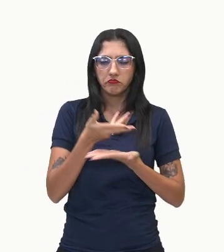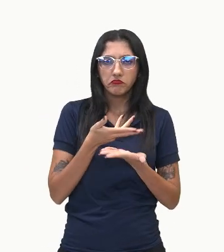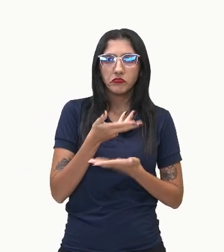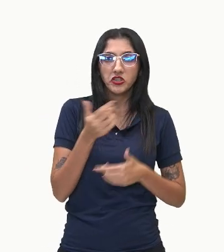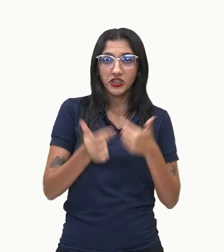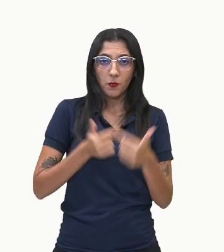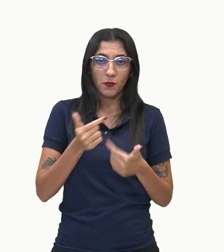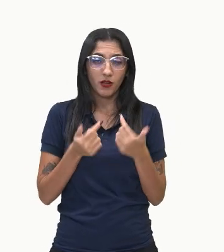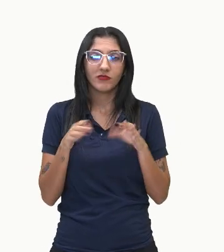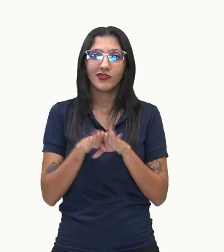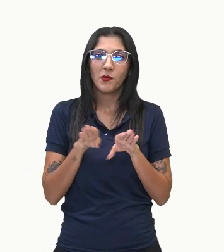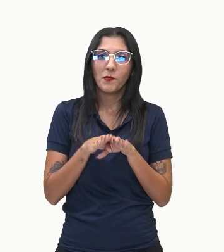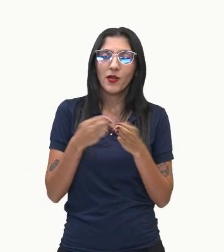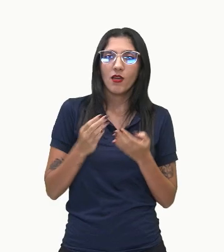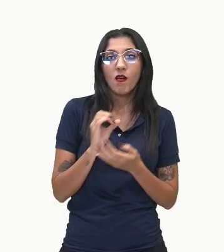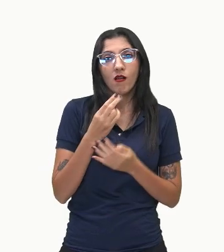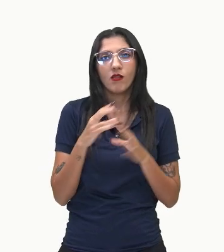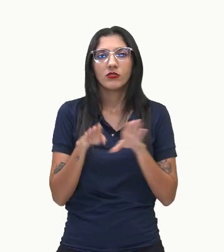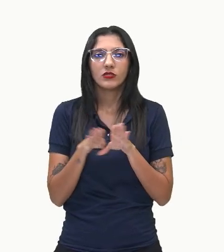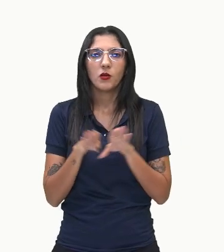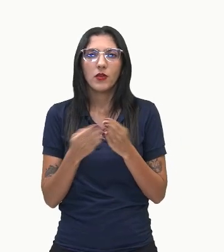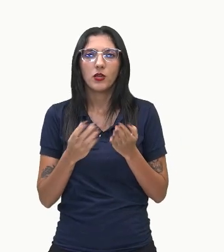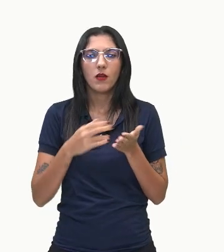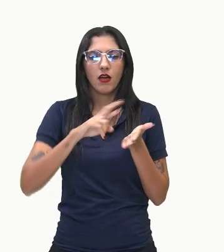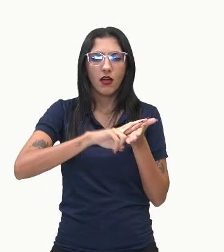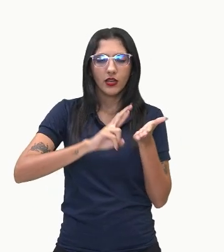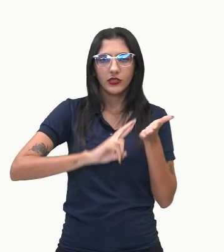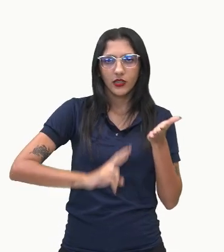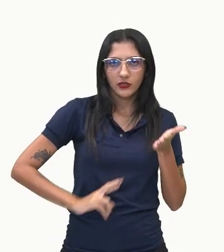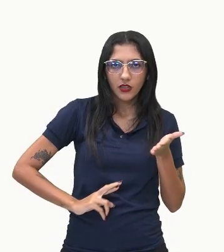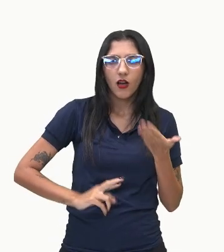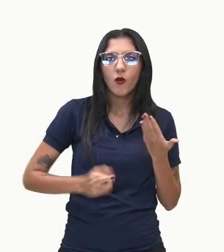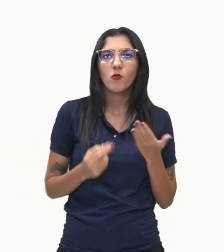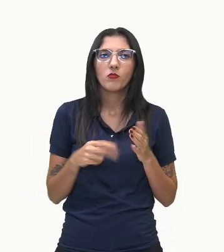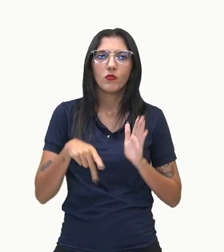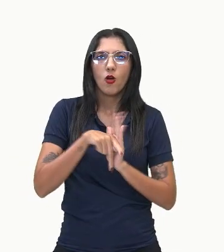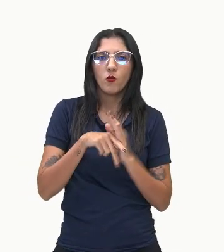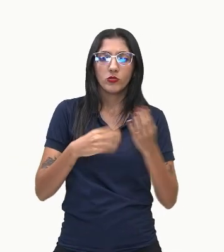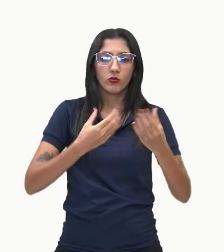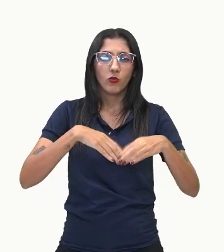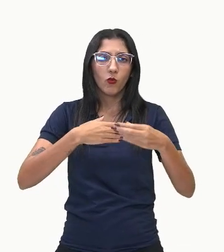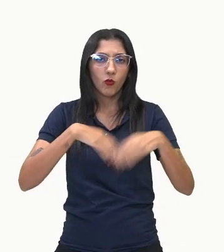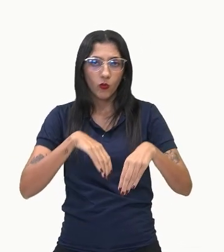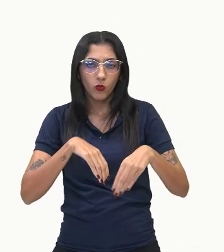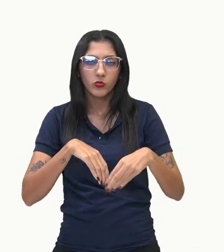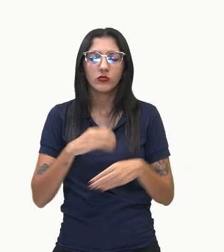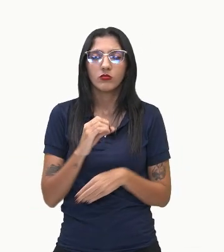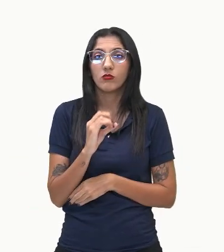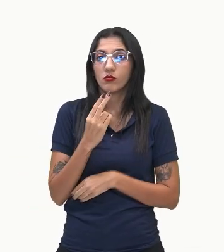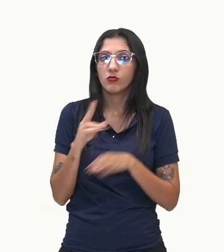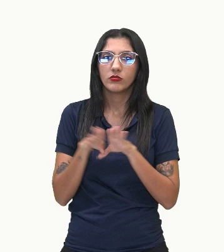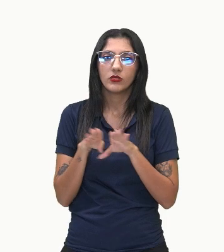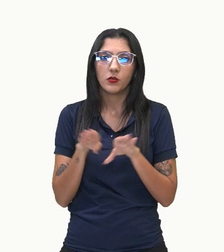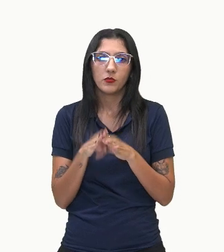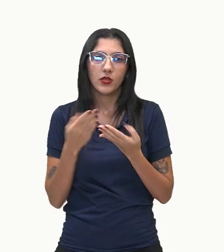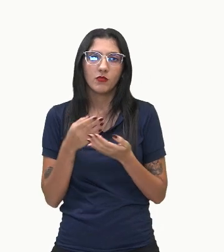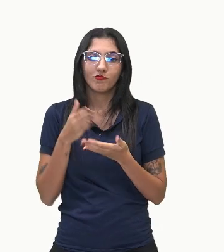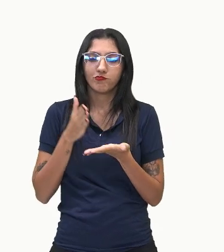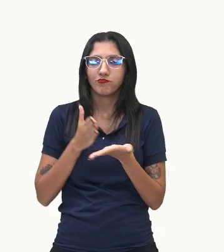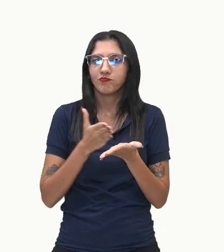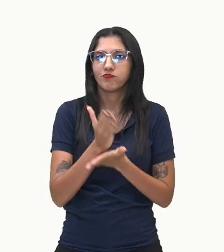quando eu estiver fazendo uma redação para um concurso público ou para um